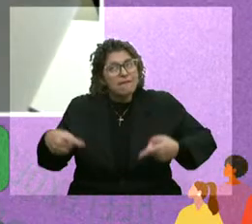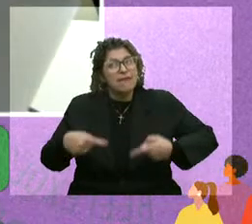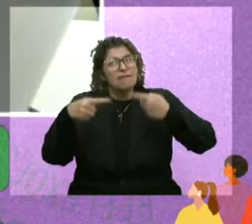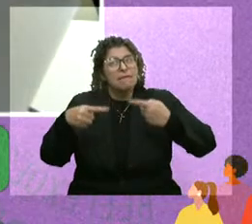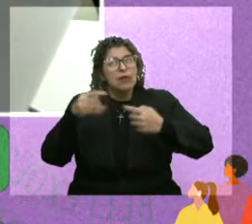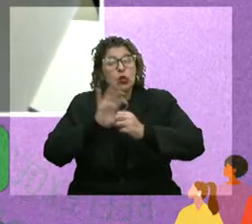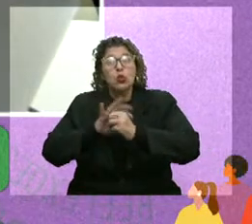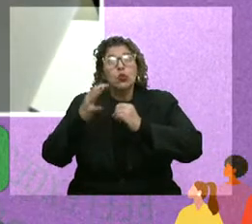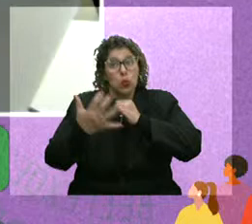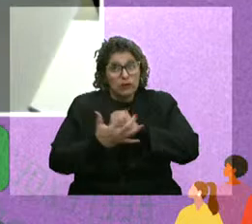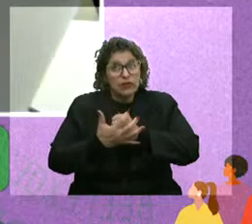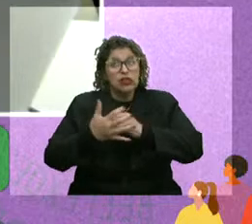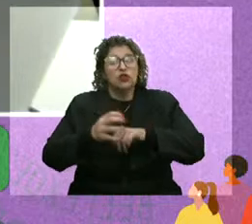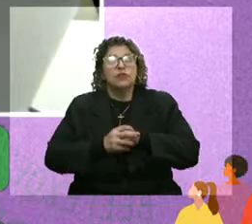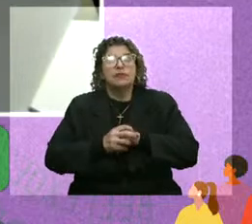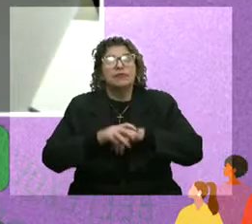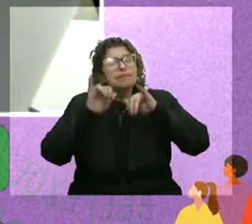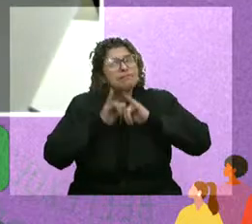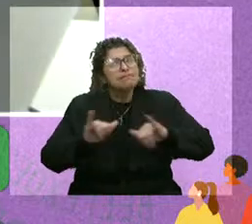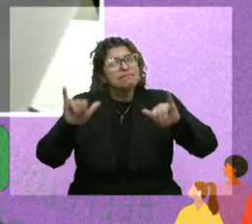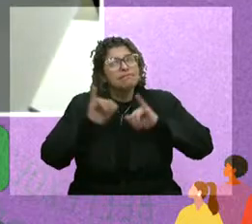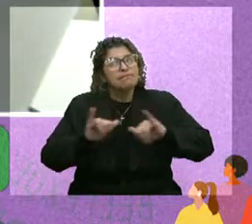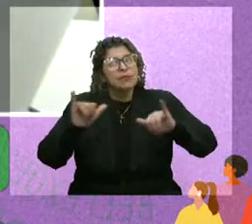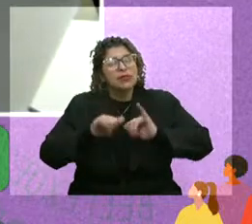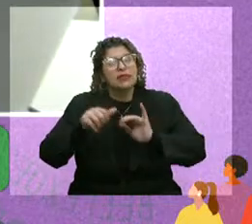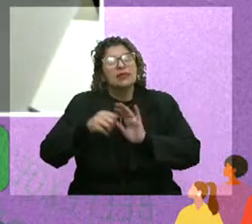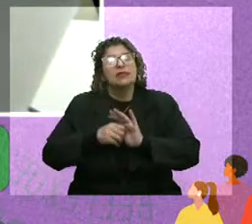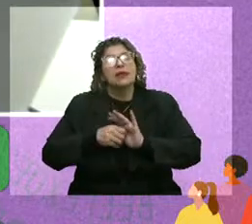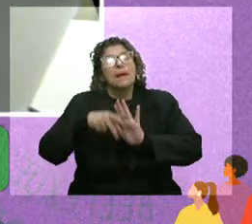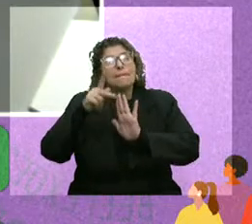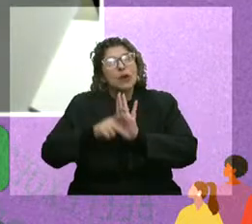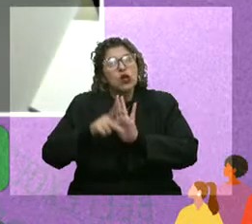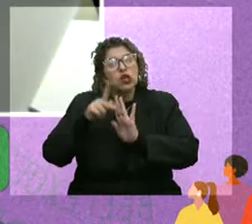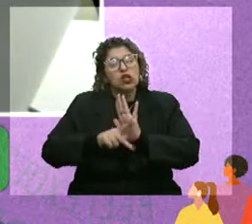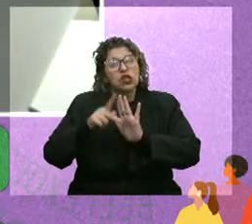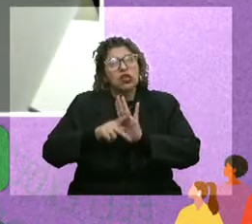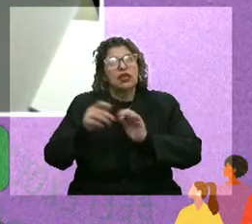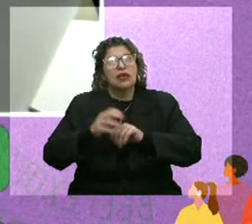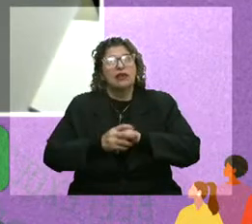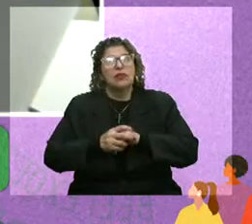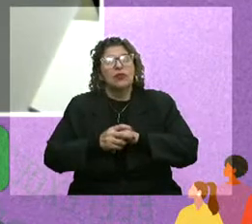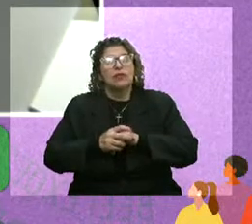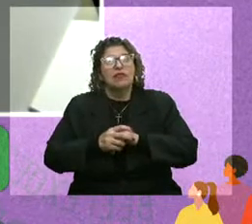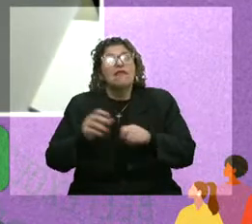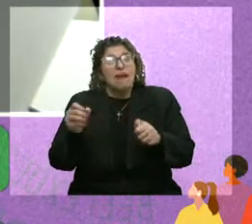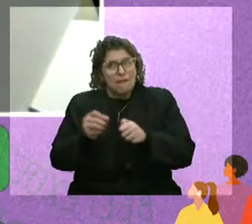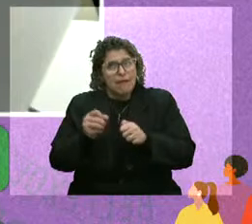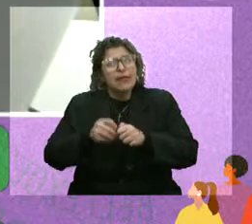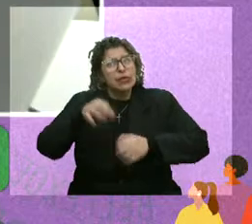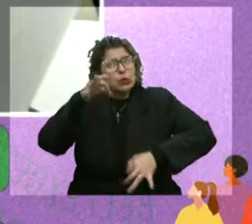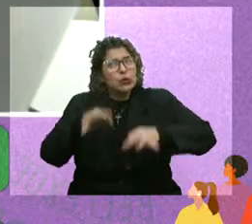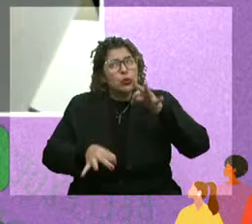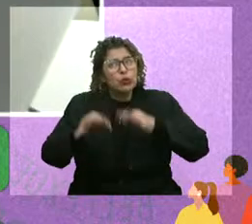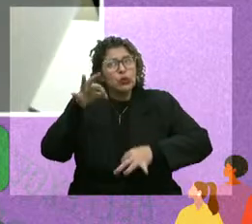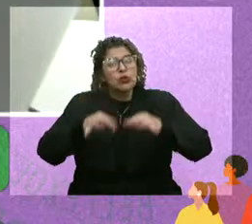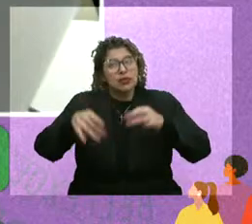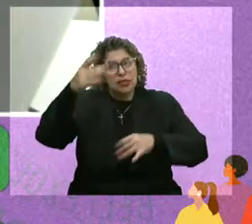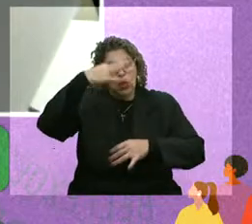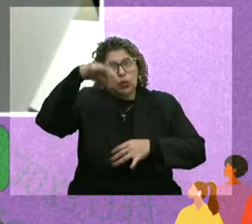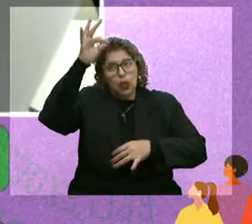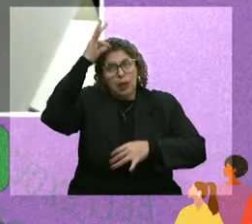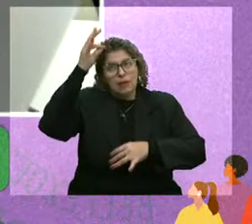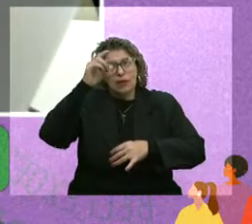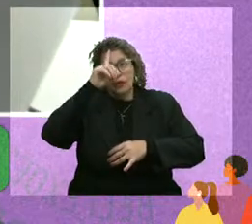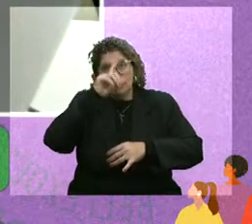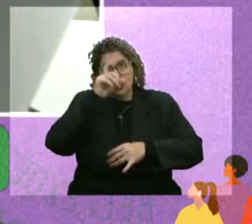do Covid, dizer que esse projeto Assistir certamente vai fazer justiça aos hospitais, aqueles